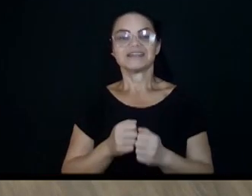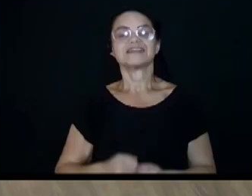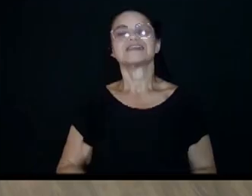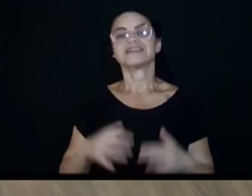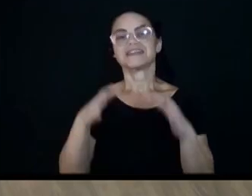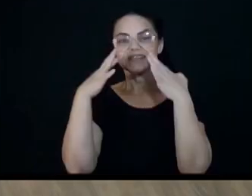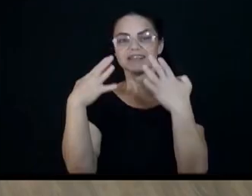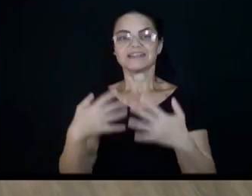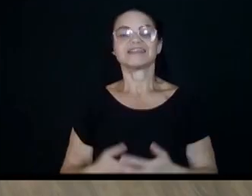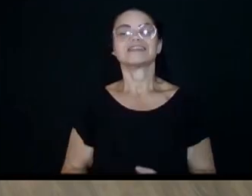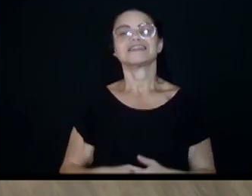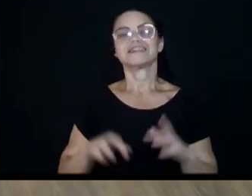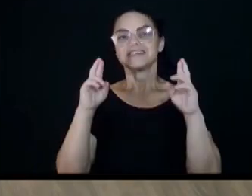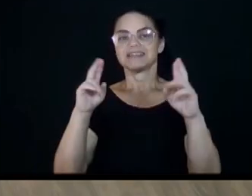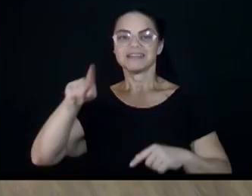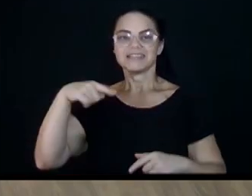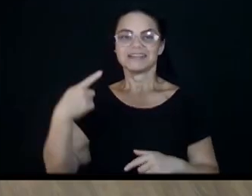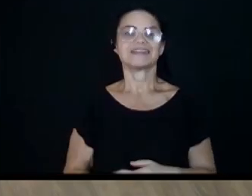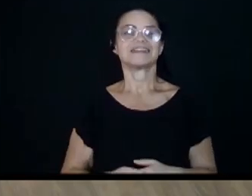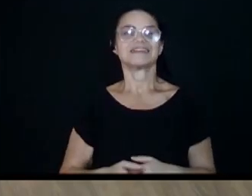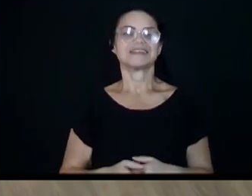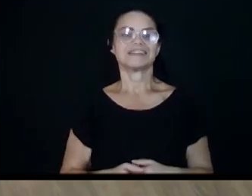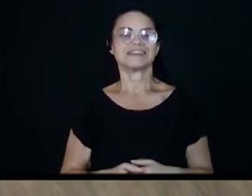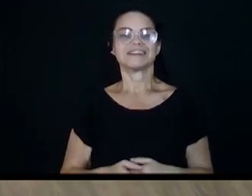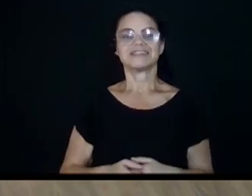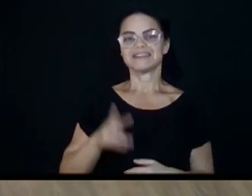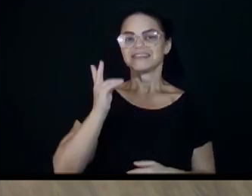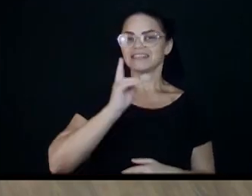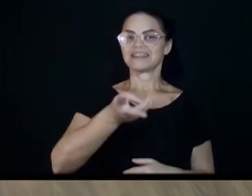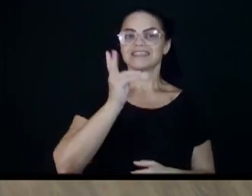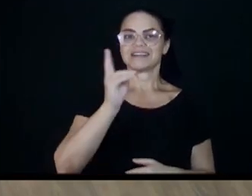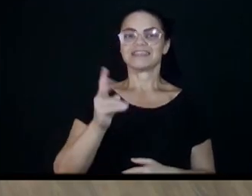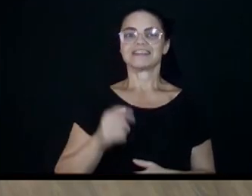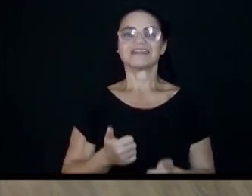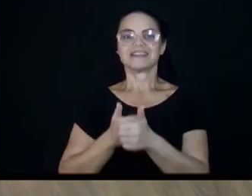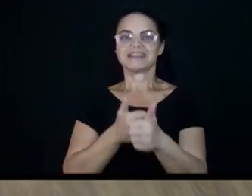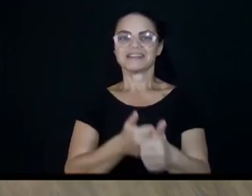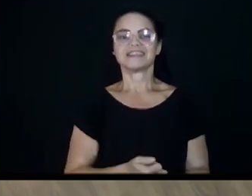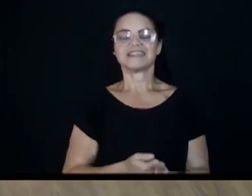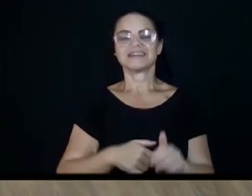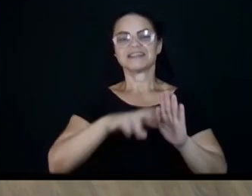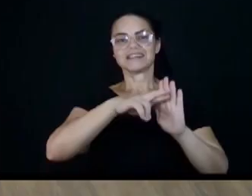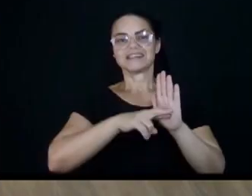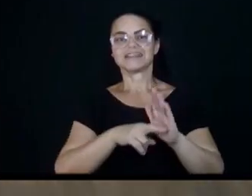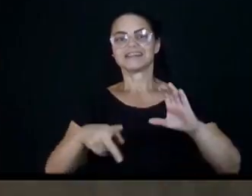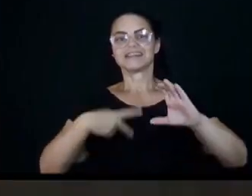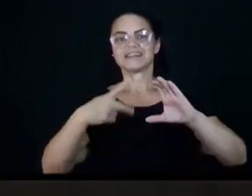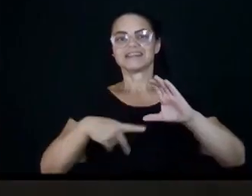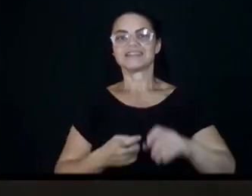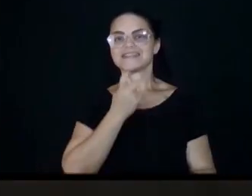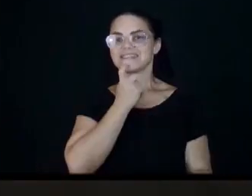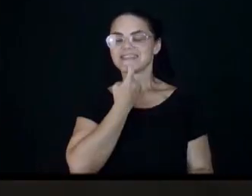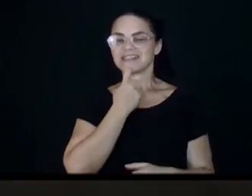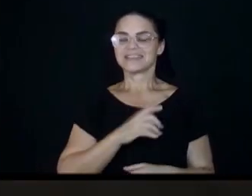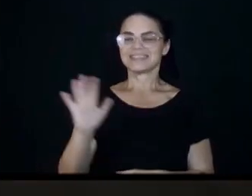na próxima edição. Continue acompanhando a programação da TV Câmara Campinas. Até mais.